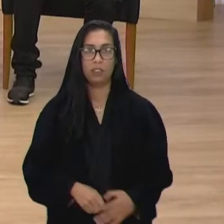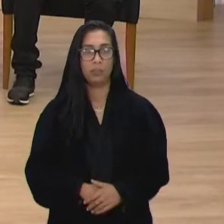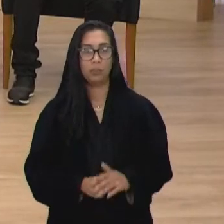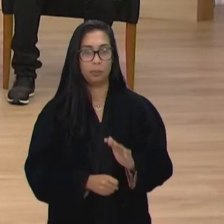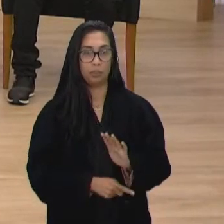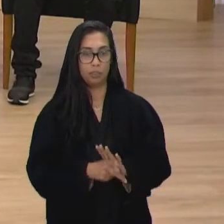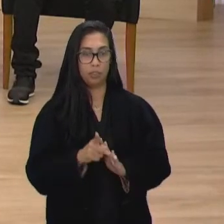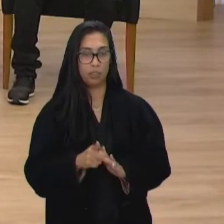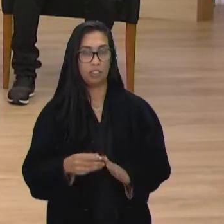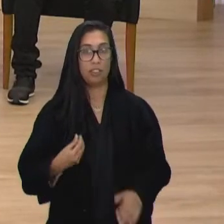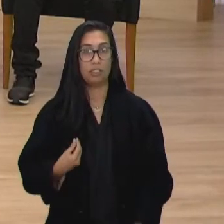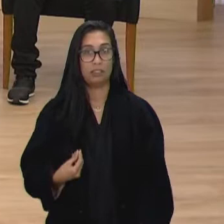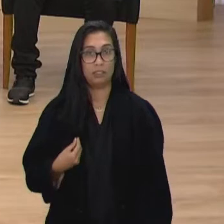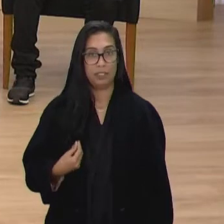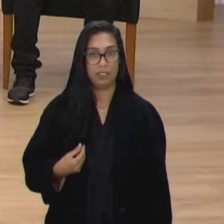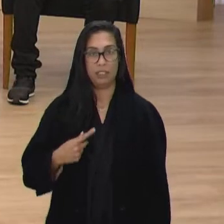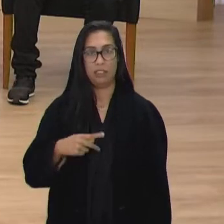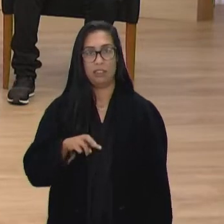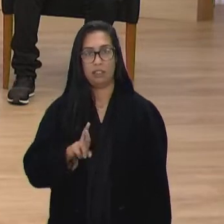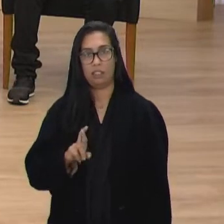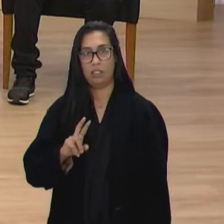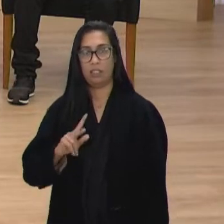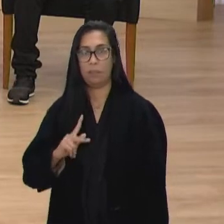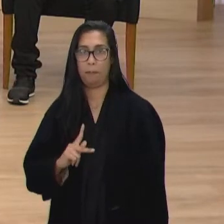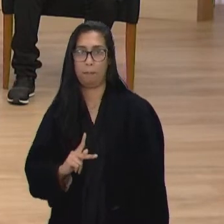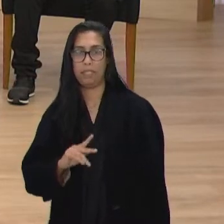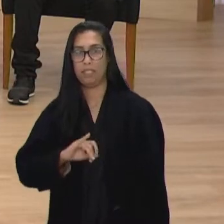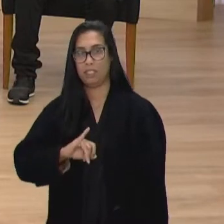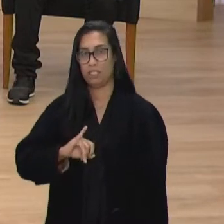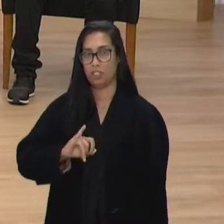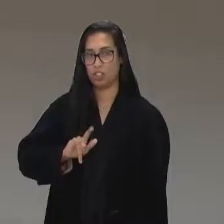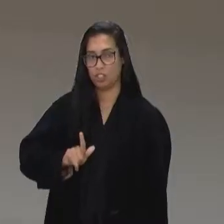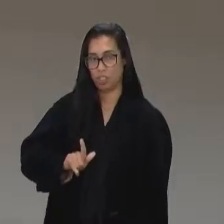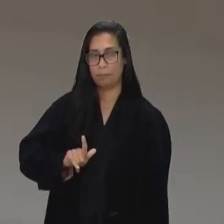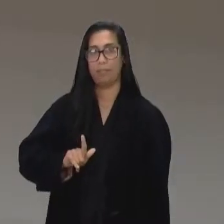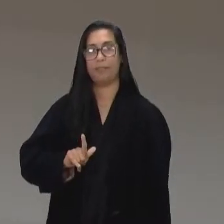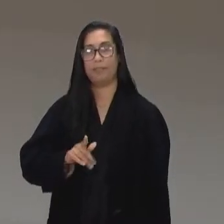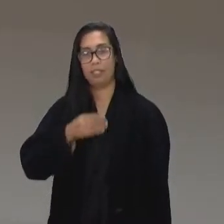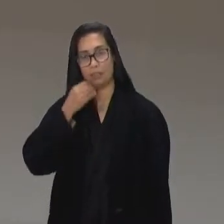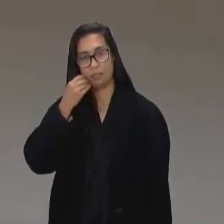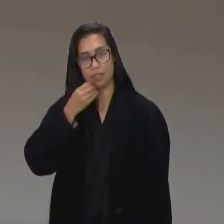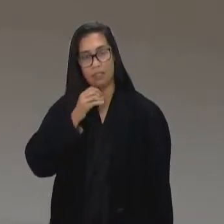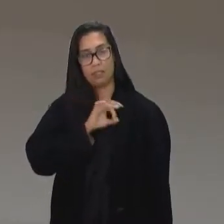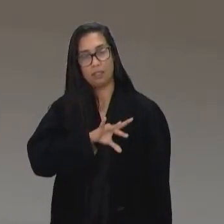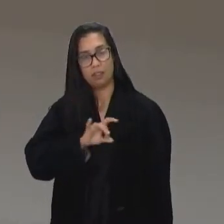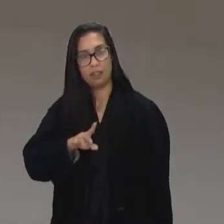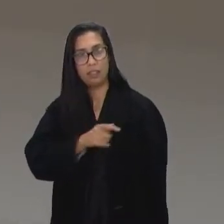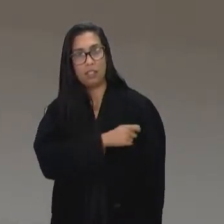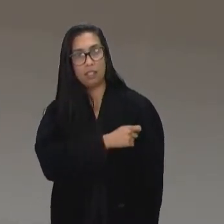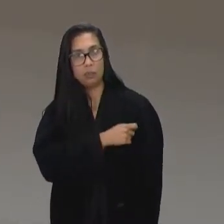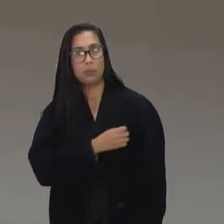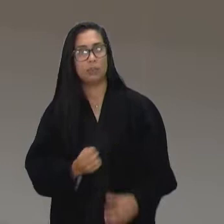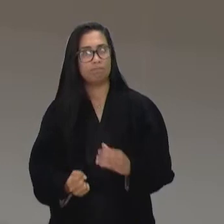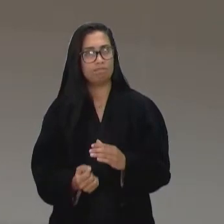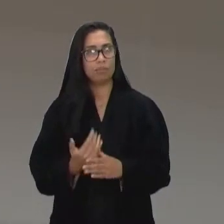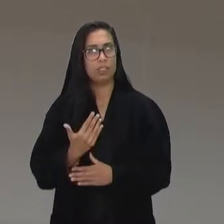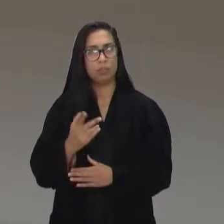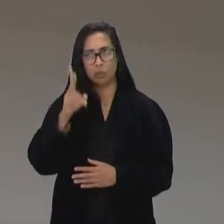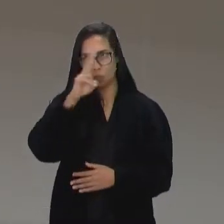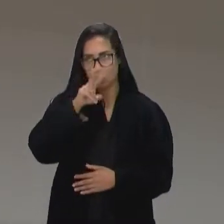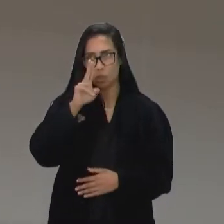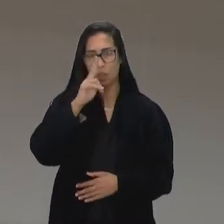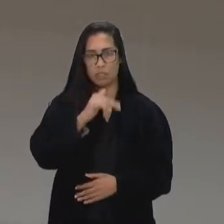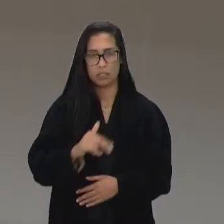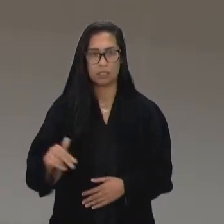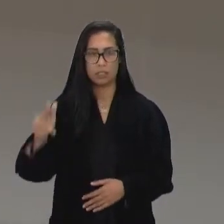prática dos jogos de RPG. Certo. Pensando nisso, cada aluno criou seu personagem, uma história e um desenho para poder